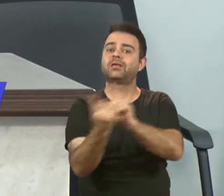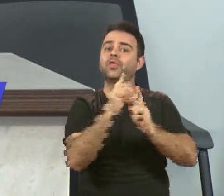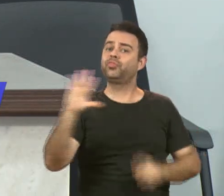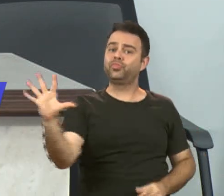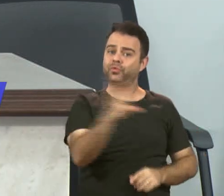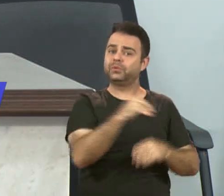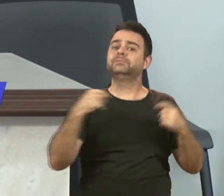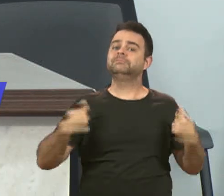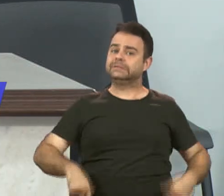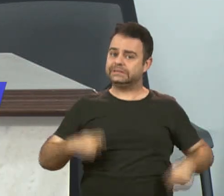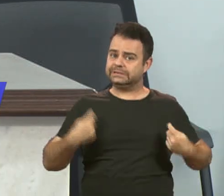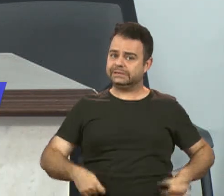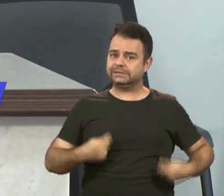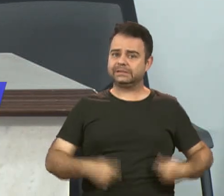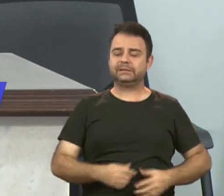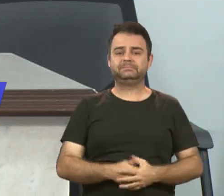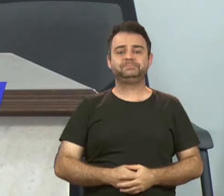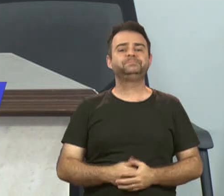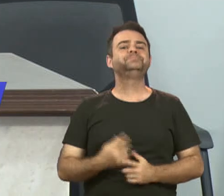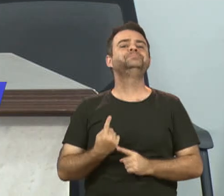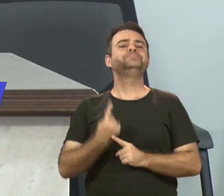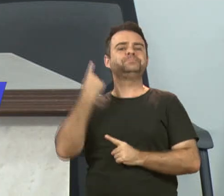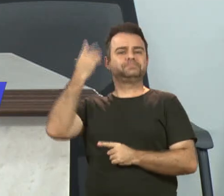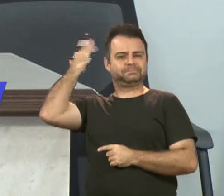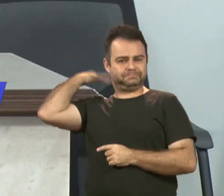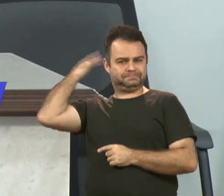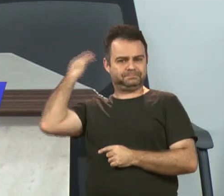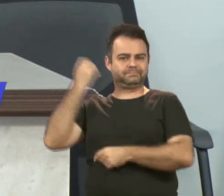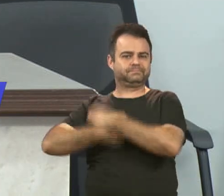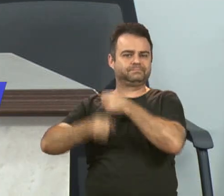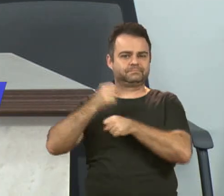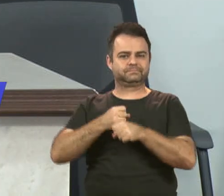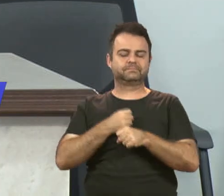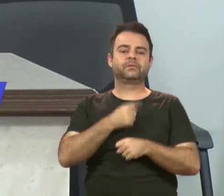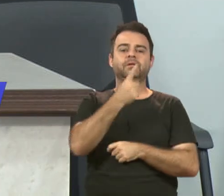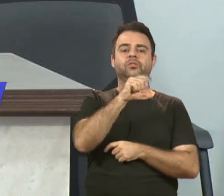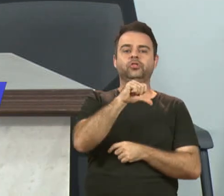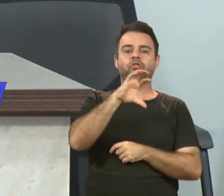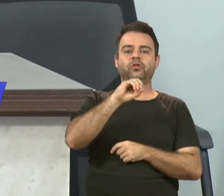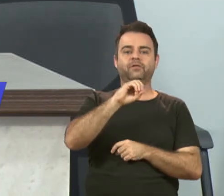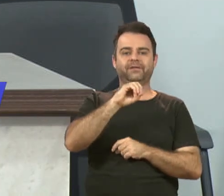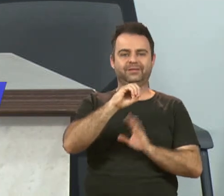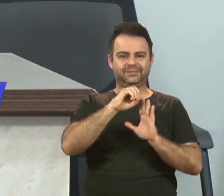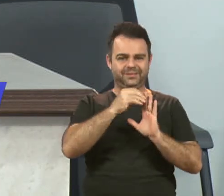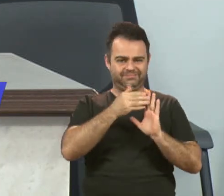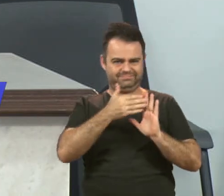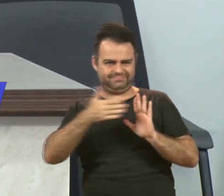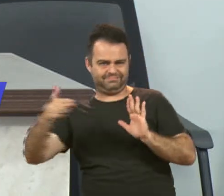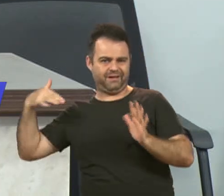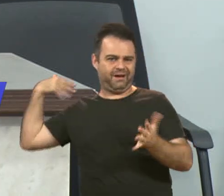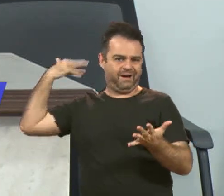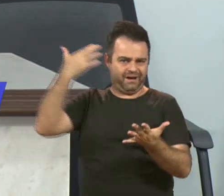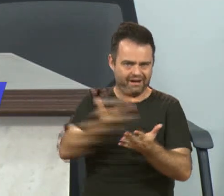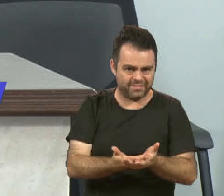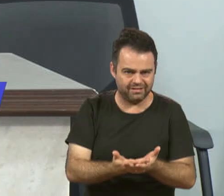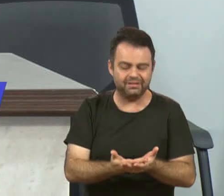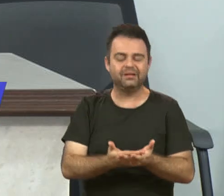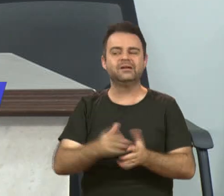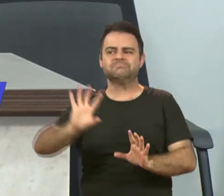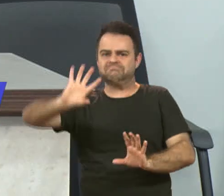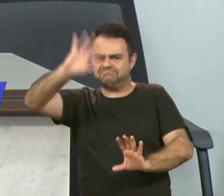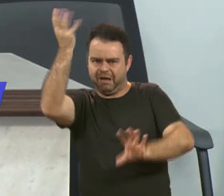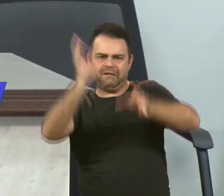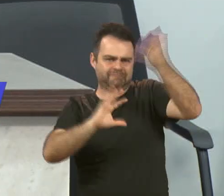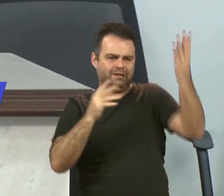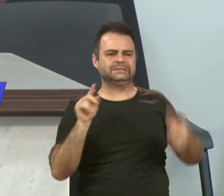Então, pessoal, naquela época, dos anos 90 para cá, muita coisa aconteceu nessa cidade. Vocês são